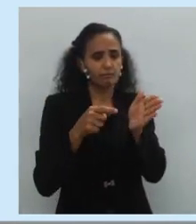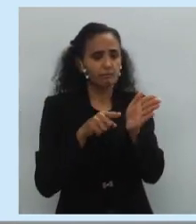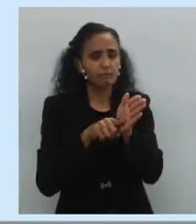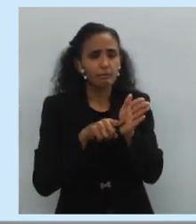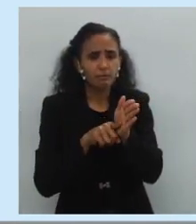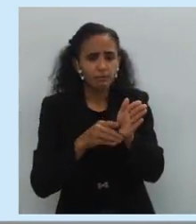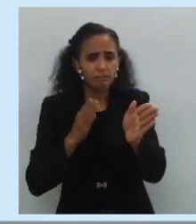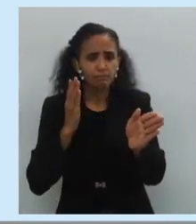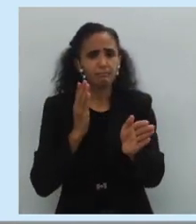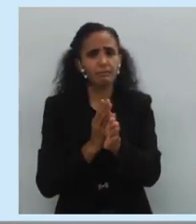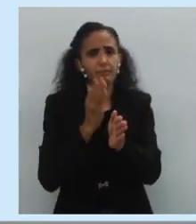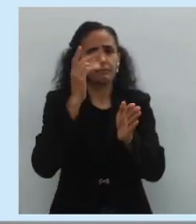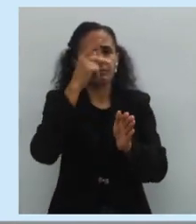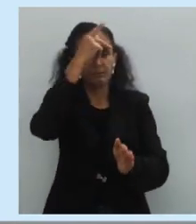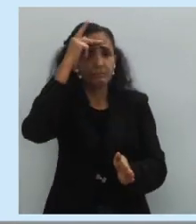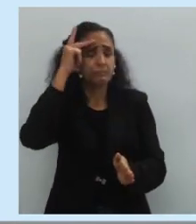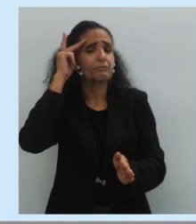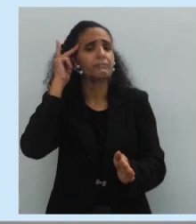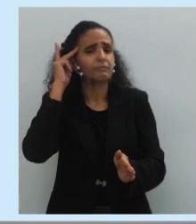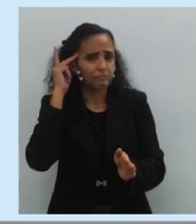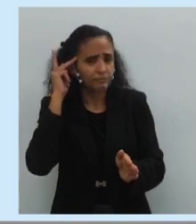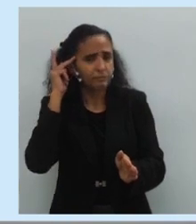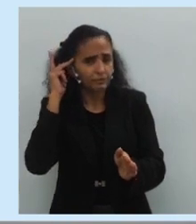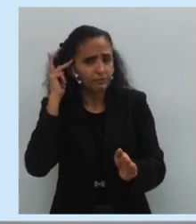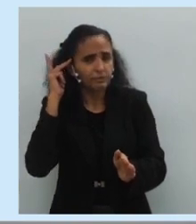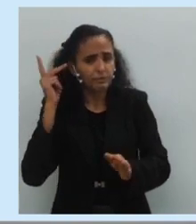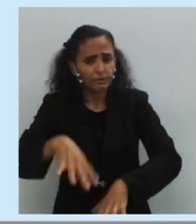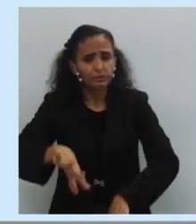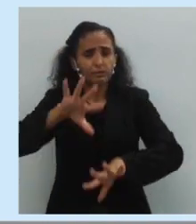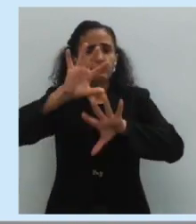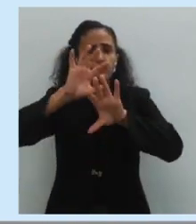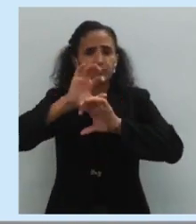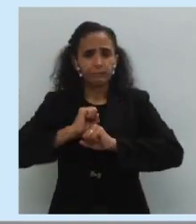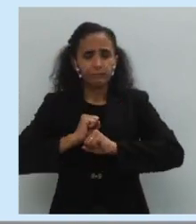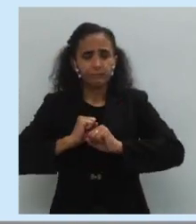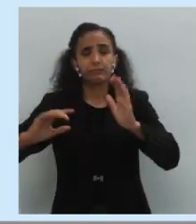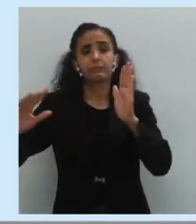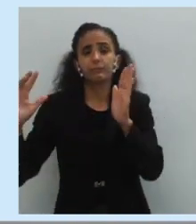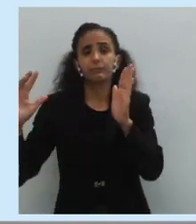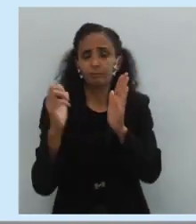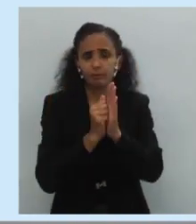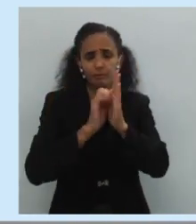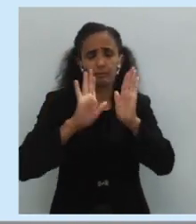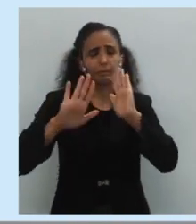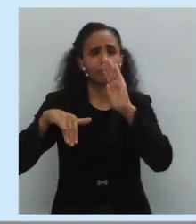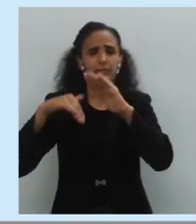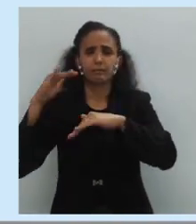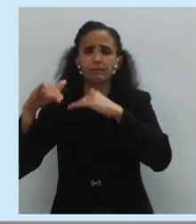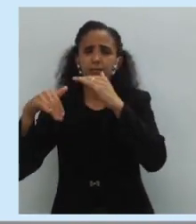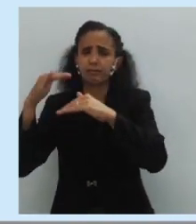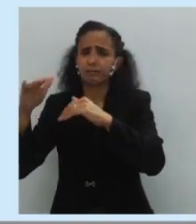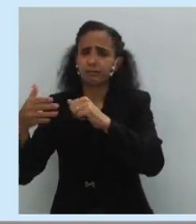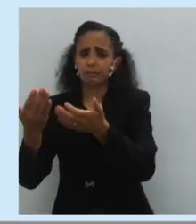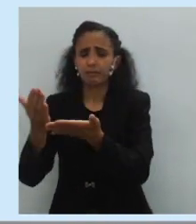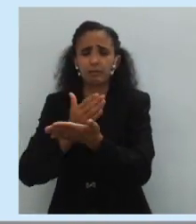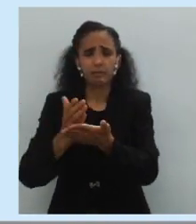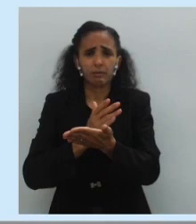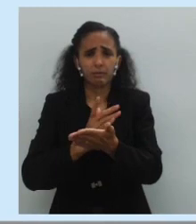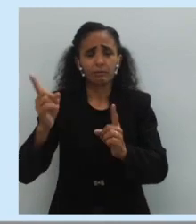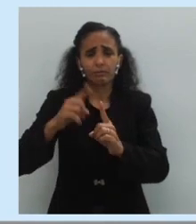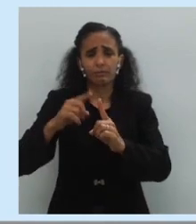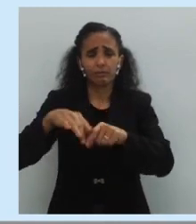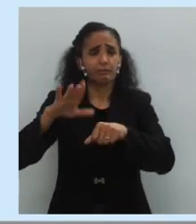AIDS ela é diagnosticada quando pessoas que foram infectadas pelo HIV